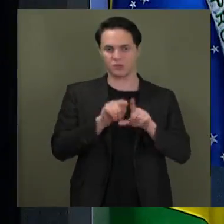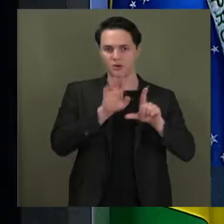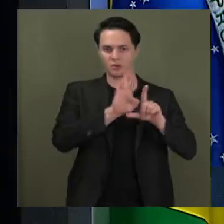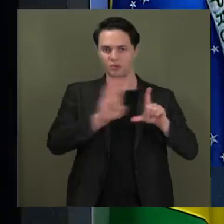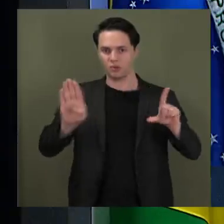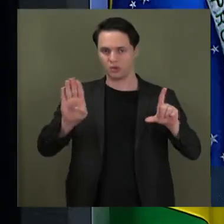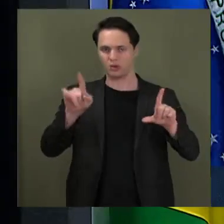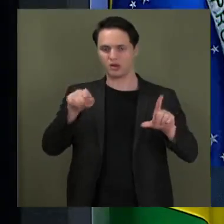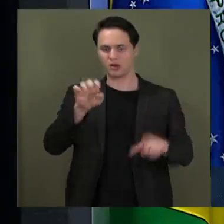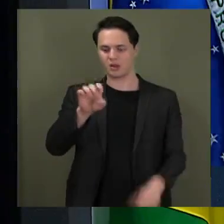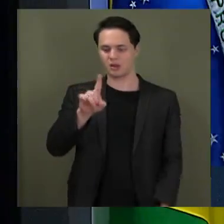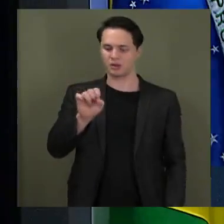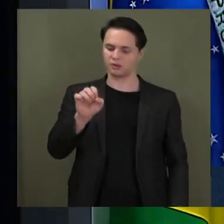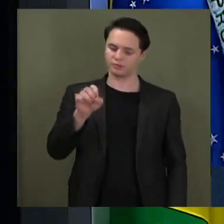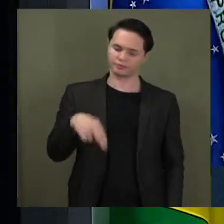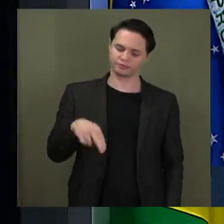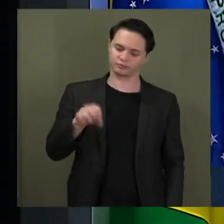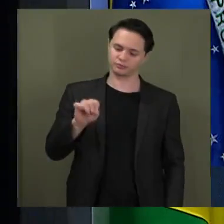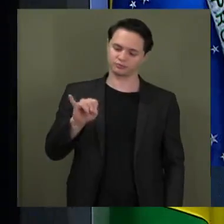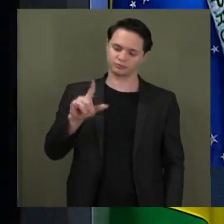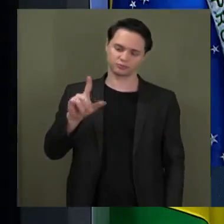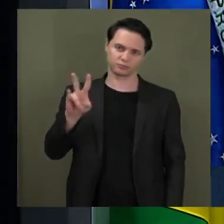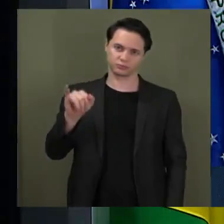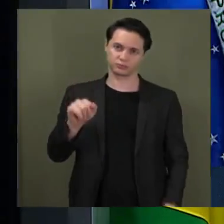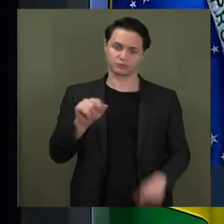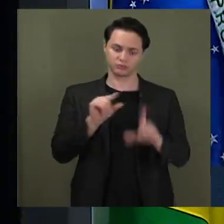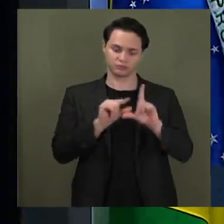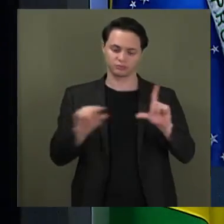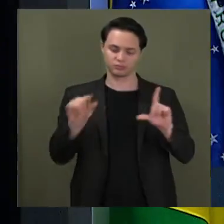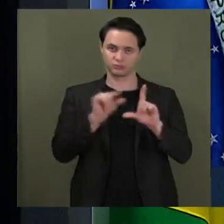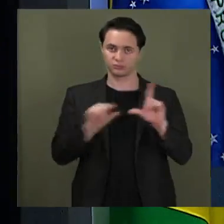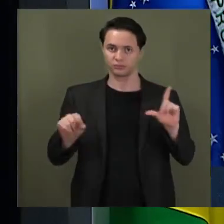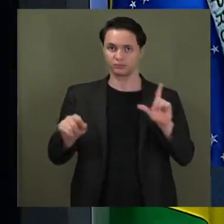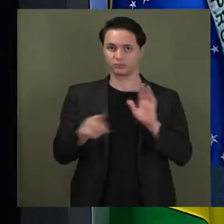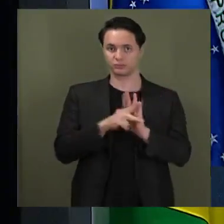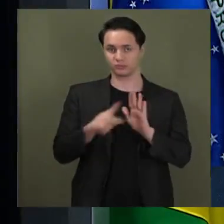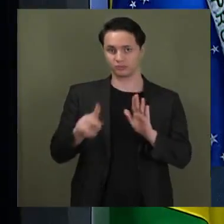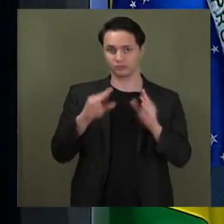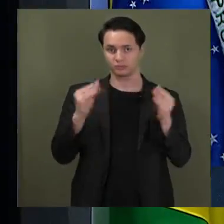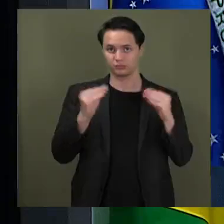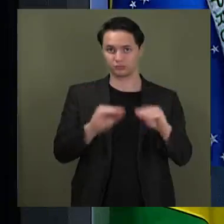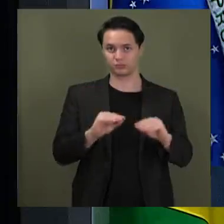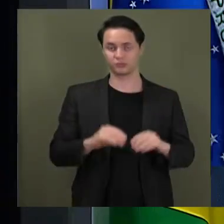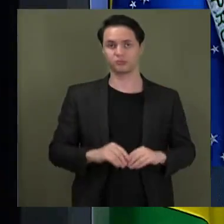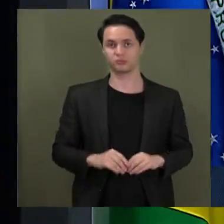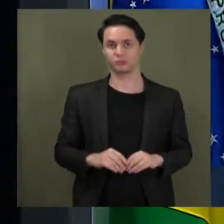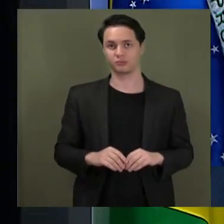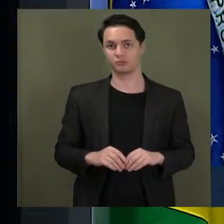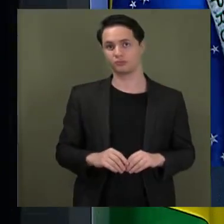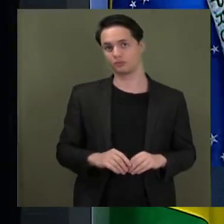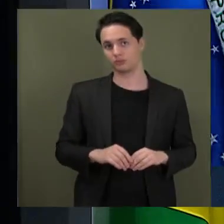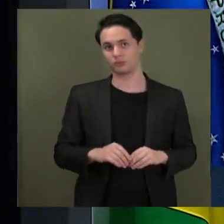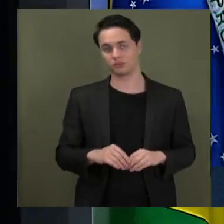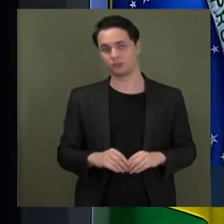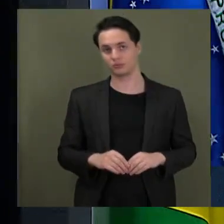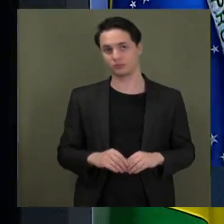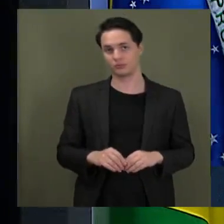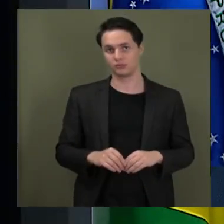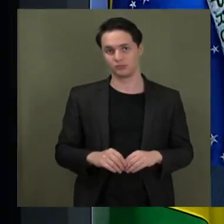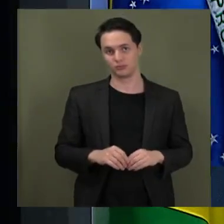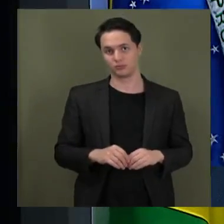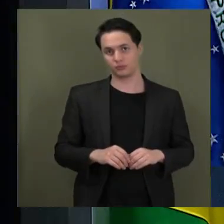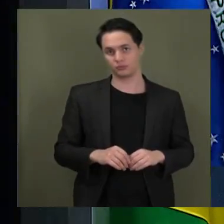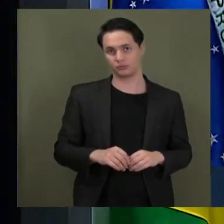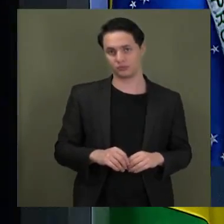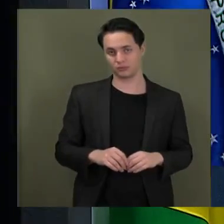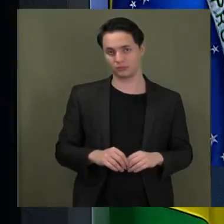Edson Silva, uma bandeira, uma legenda do jornalismo alencarino, jornalismo cearense, com mais